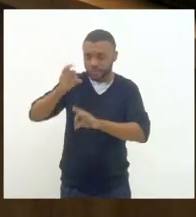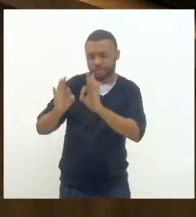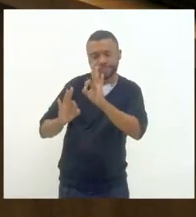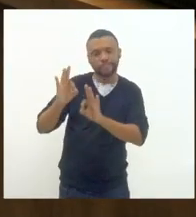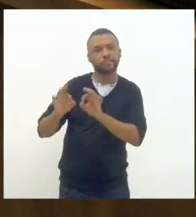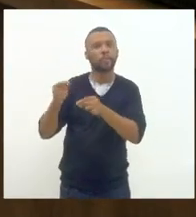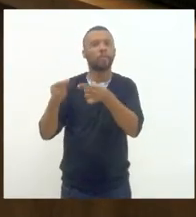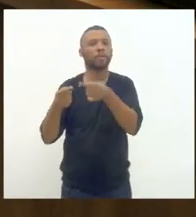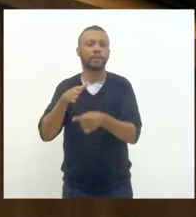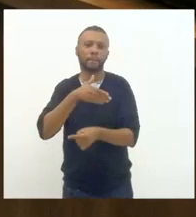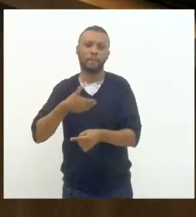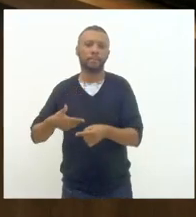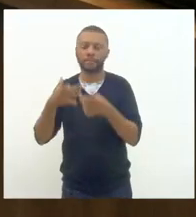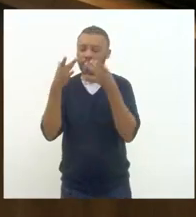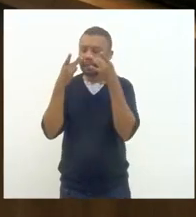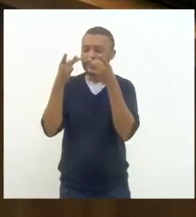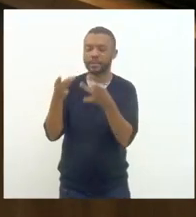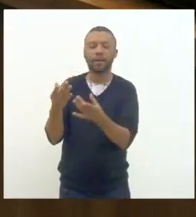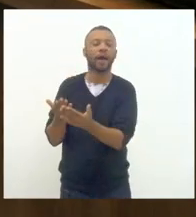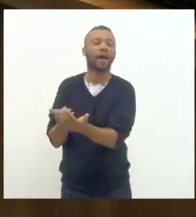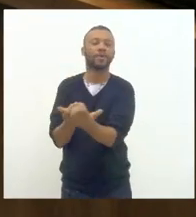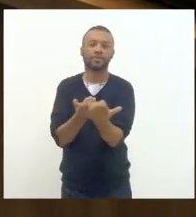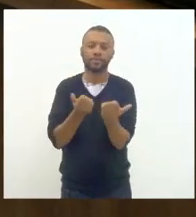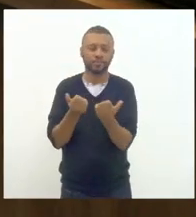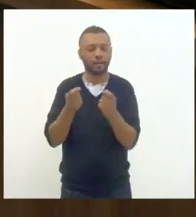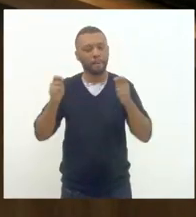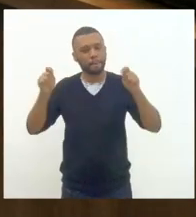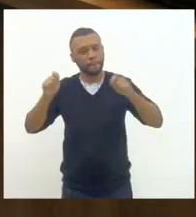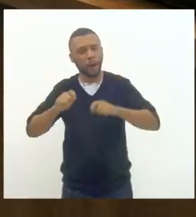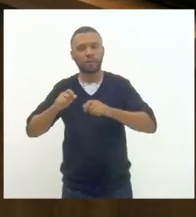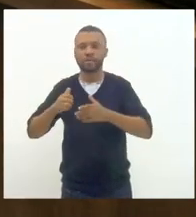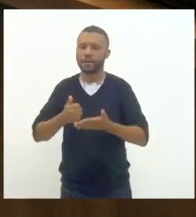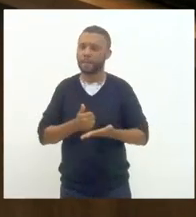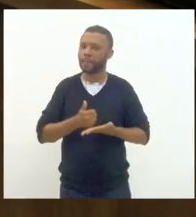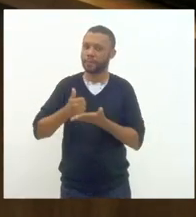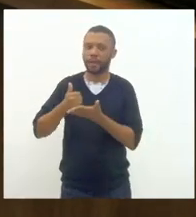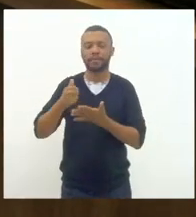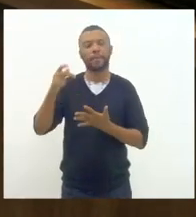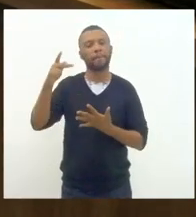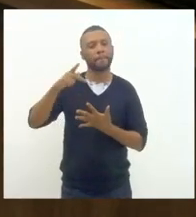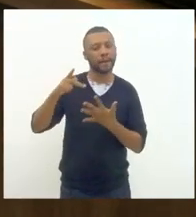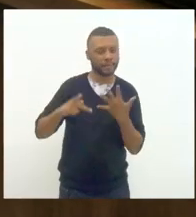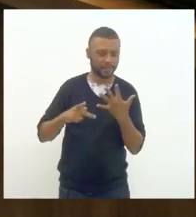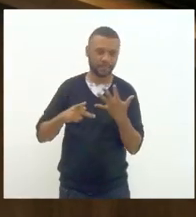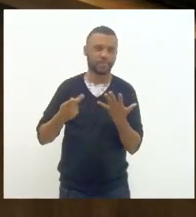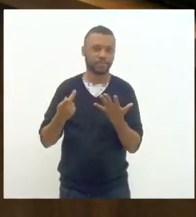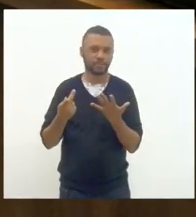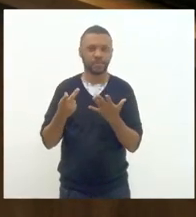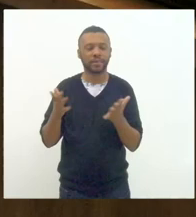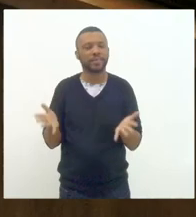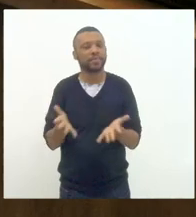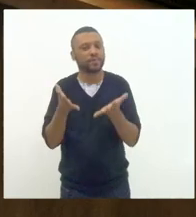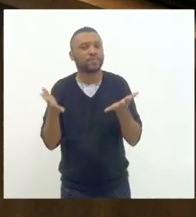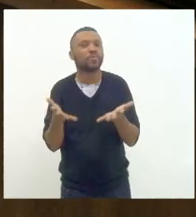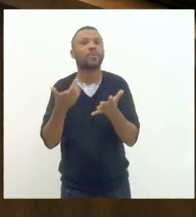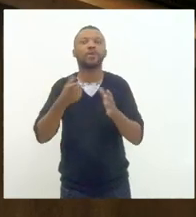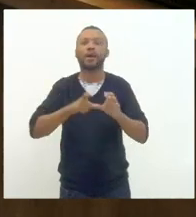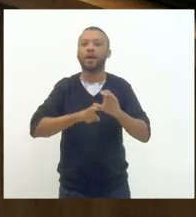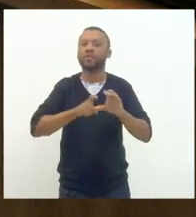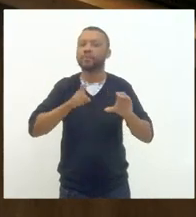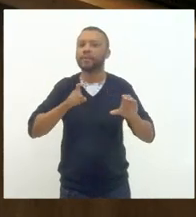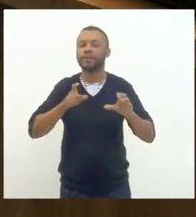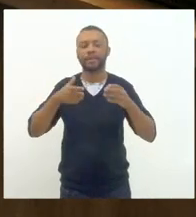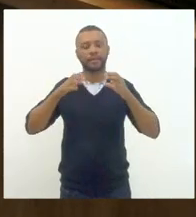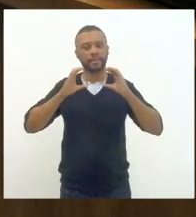atenção à juventude, possa pautar-se em parâmetros né, que estimule a autonomia, a